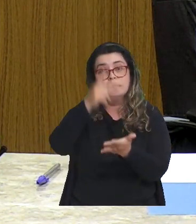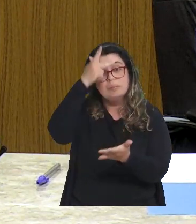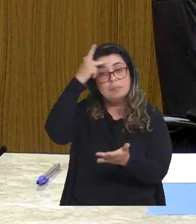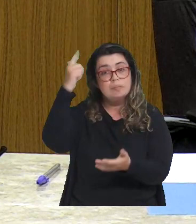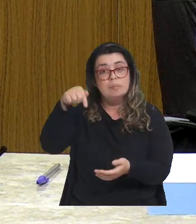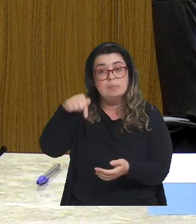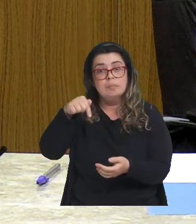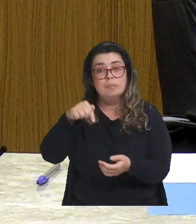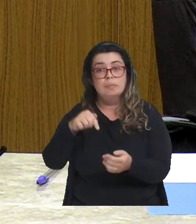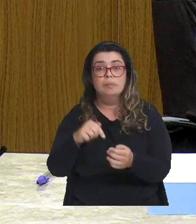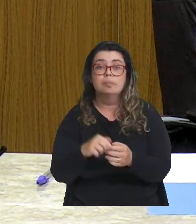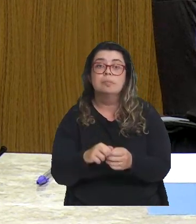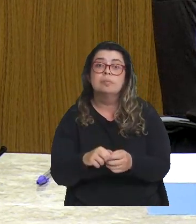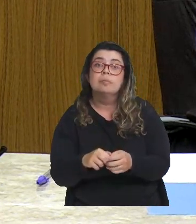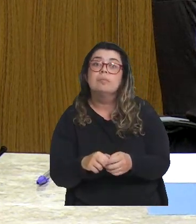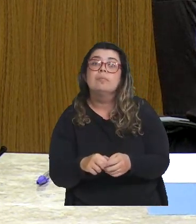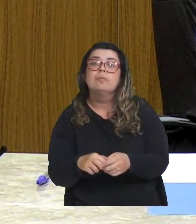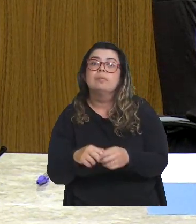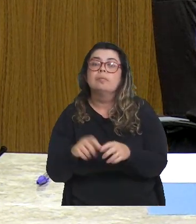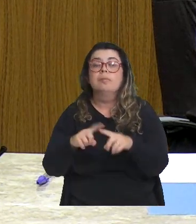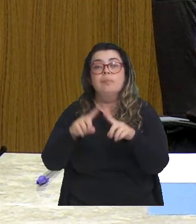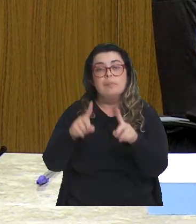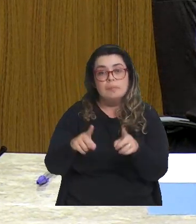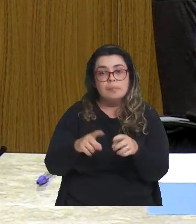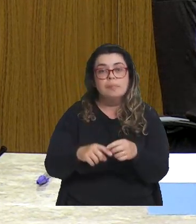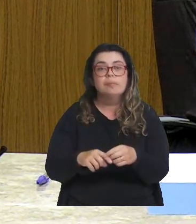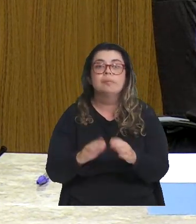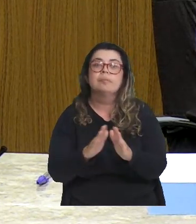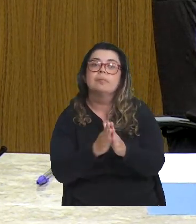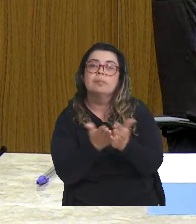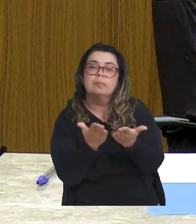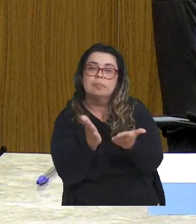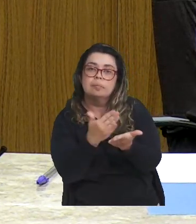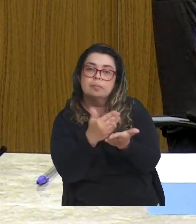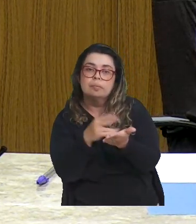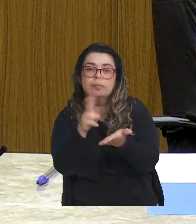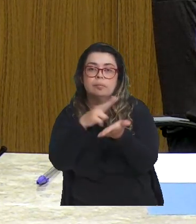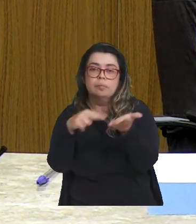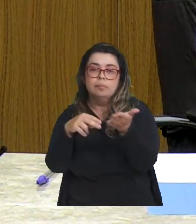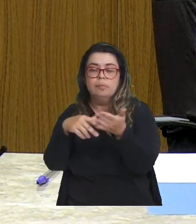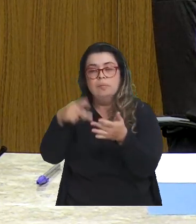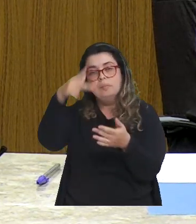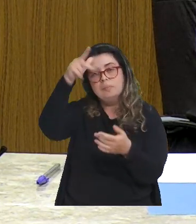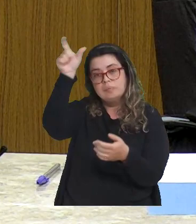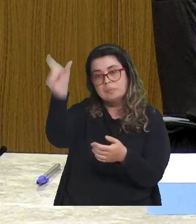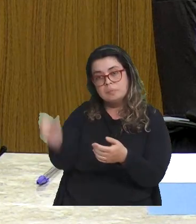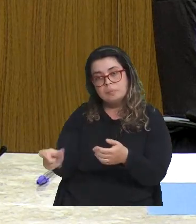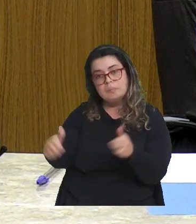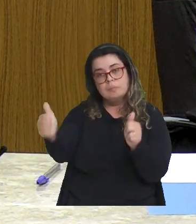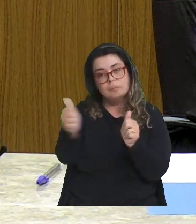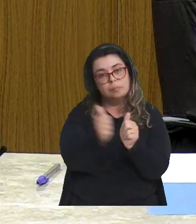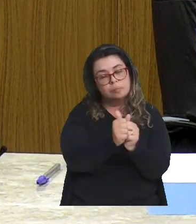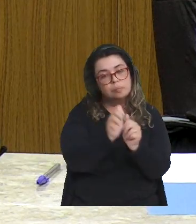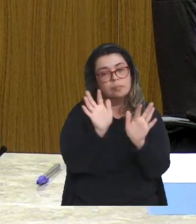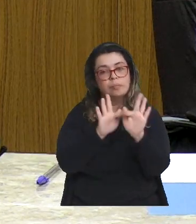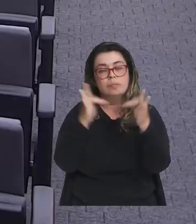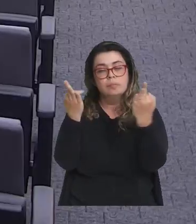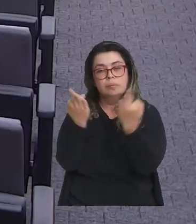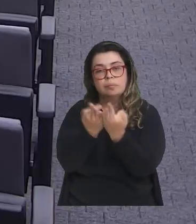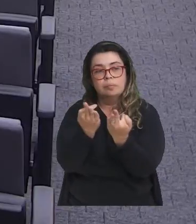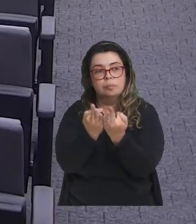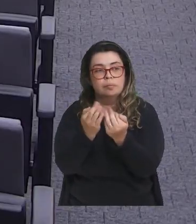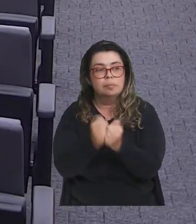os livros que ler e as pessoas de quem se aproximar. Além da família abençoada que vocês, que ambos